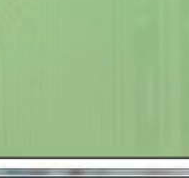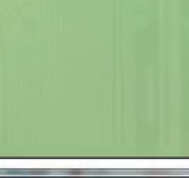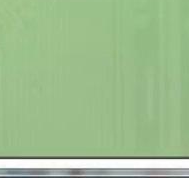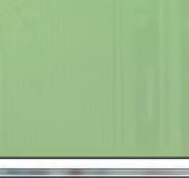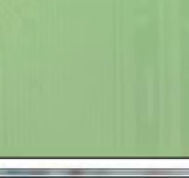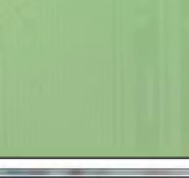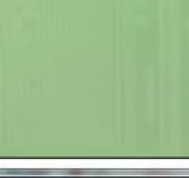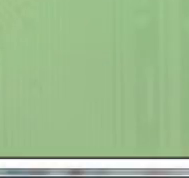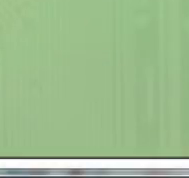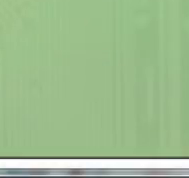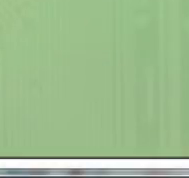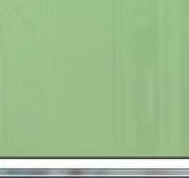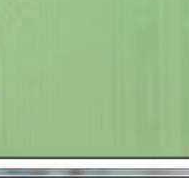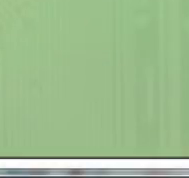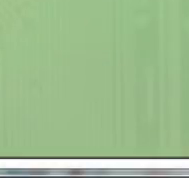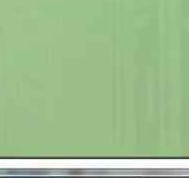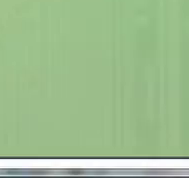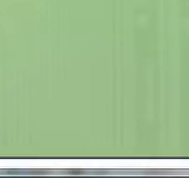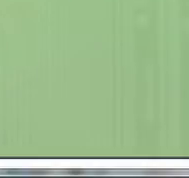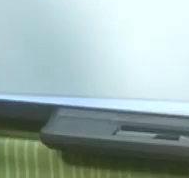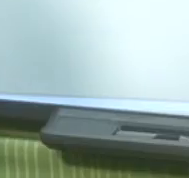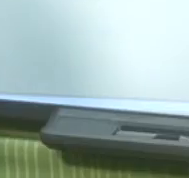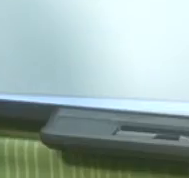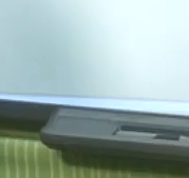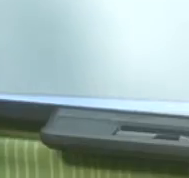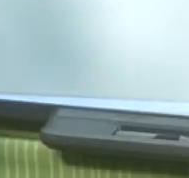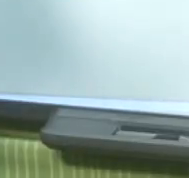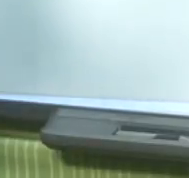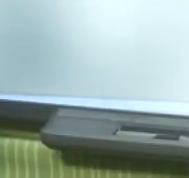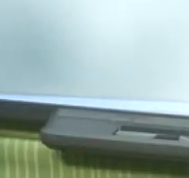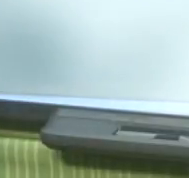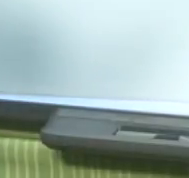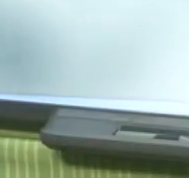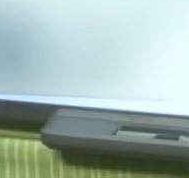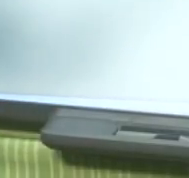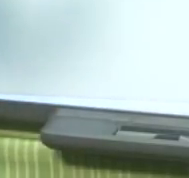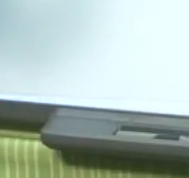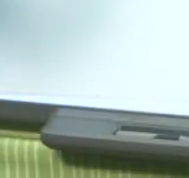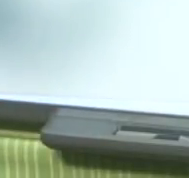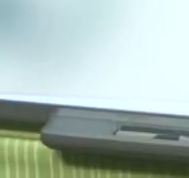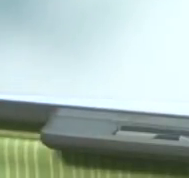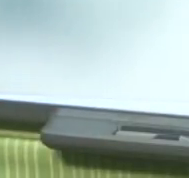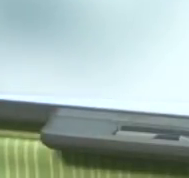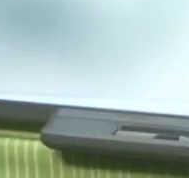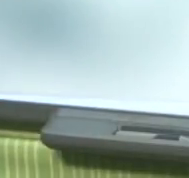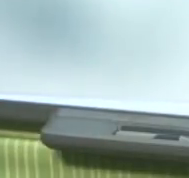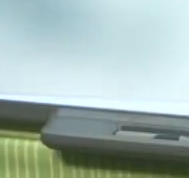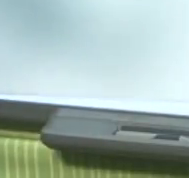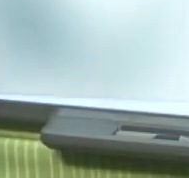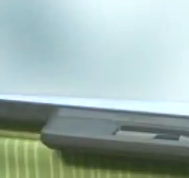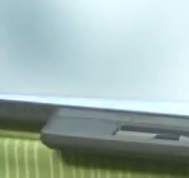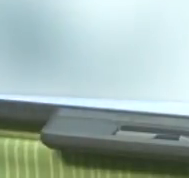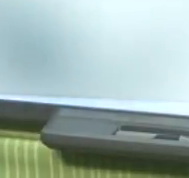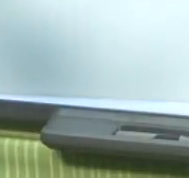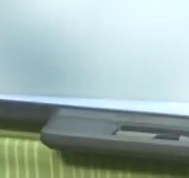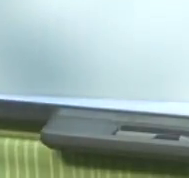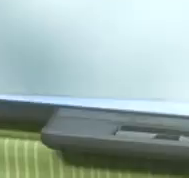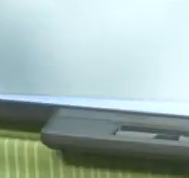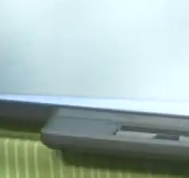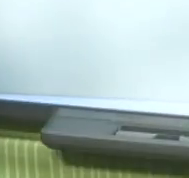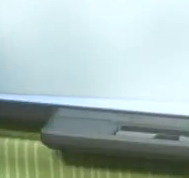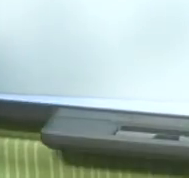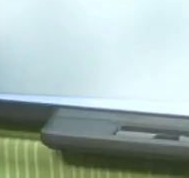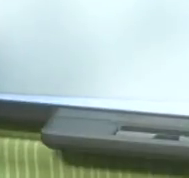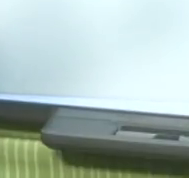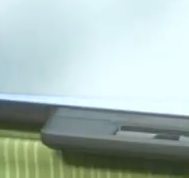O bem pode cobrir o valor das parcelas do que foi emprestado, né? Do que foi dado de crédito para quem está comprando um carro a prazo,